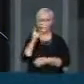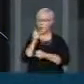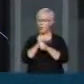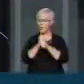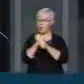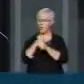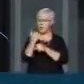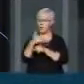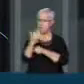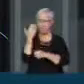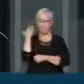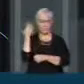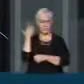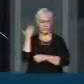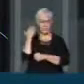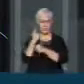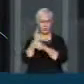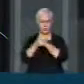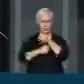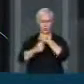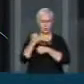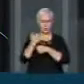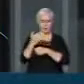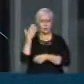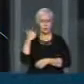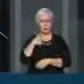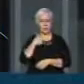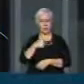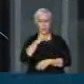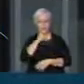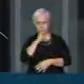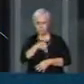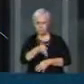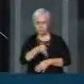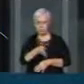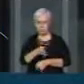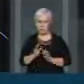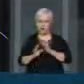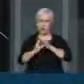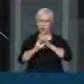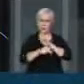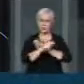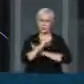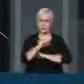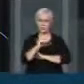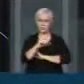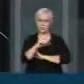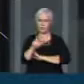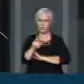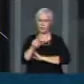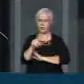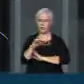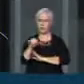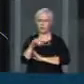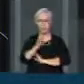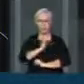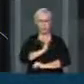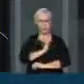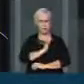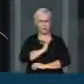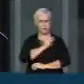atrás, eu denunciei a corrupção deslavada, descarada